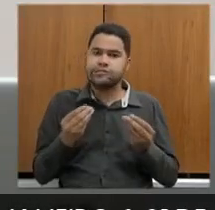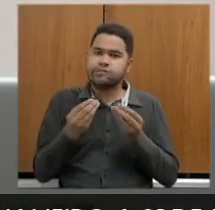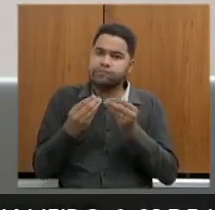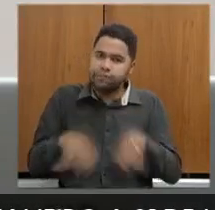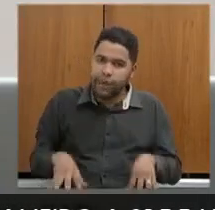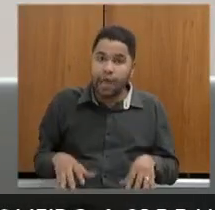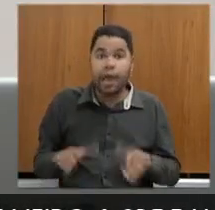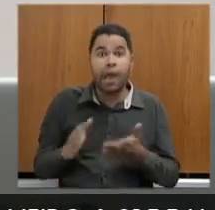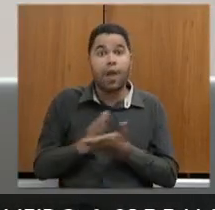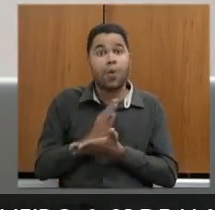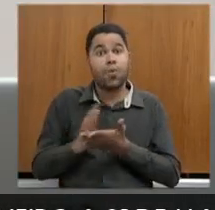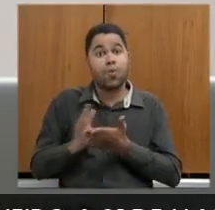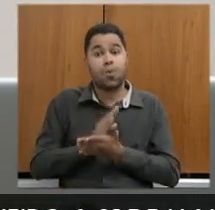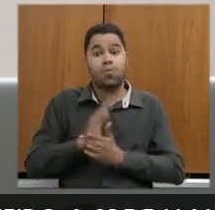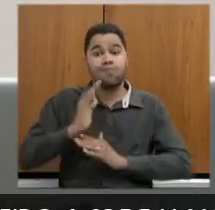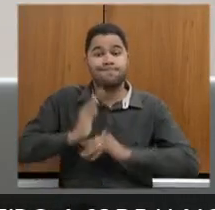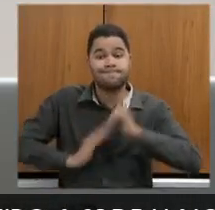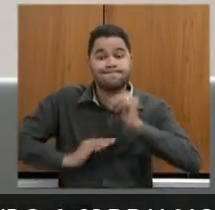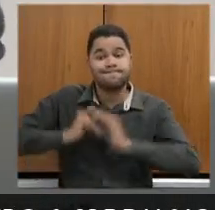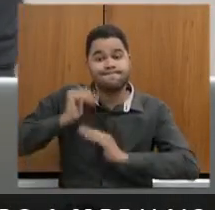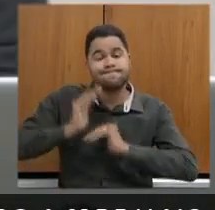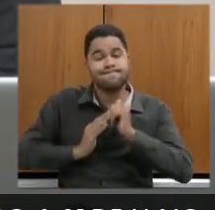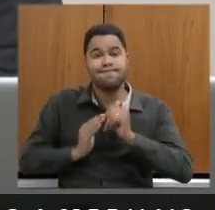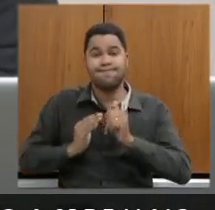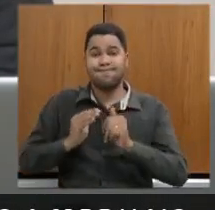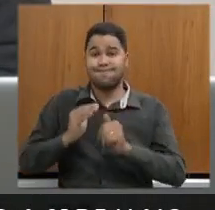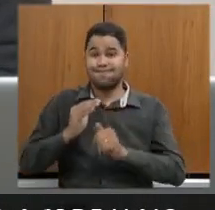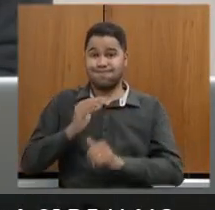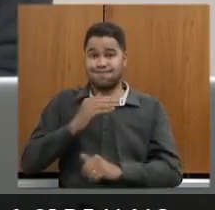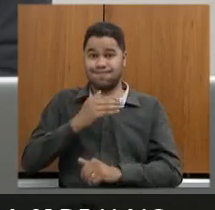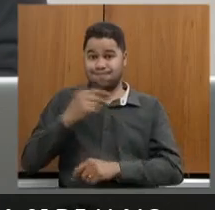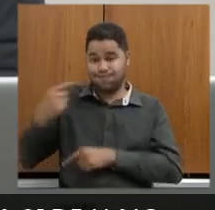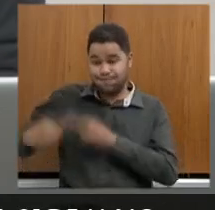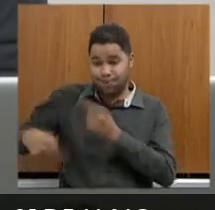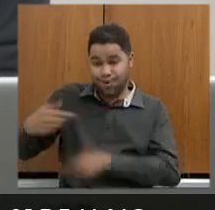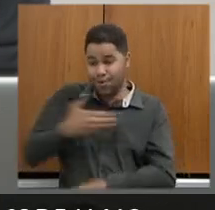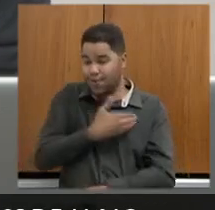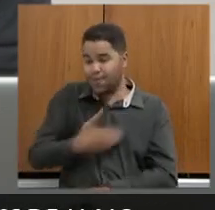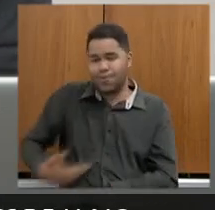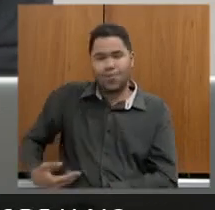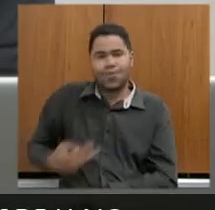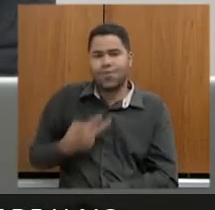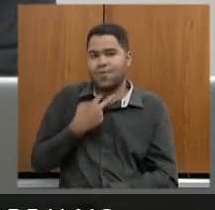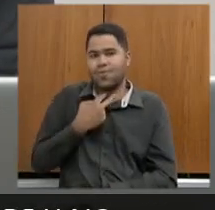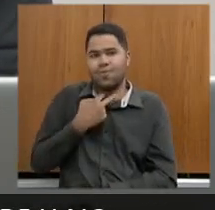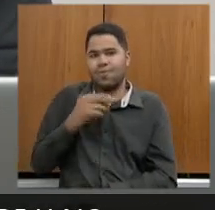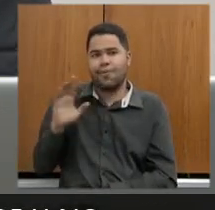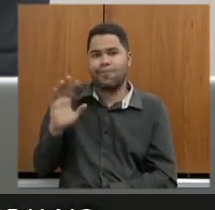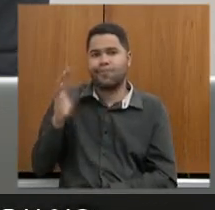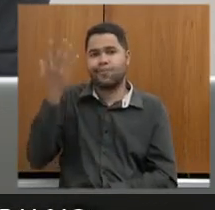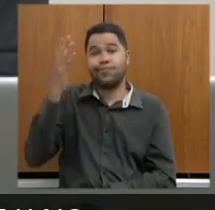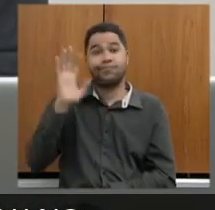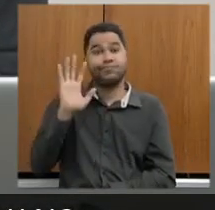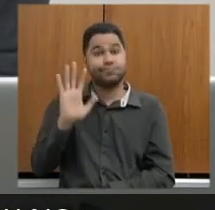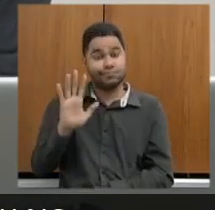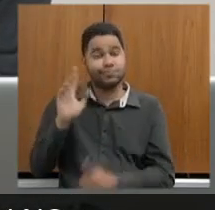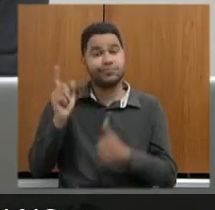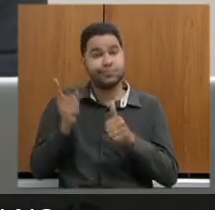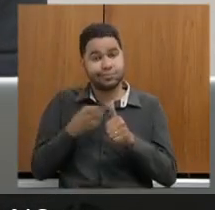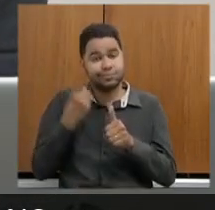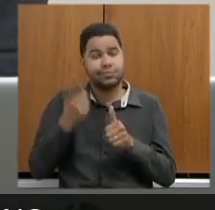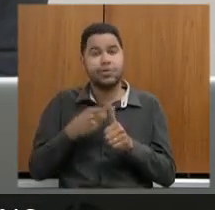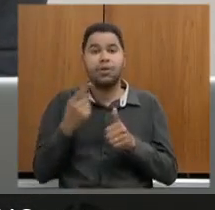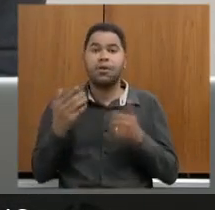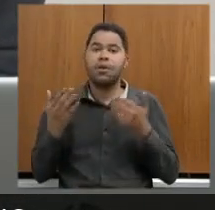determinadas práticas de política pública não podem ser executada doutor sabe sem que haja